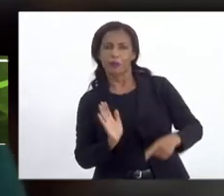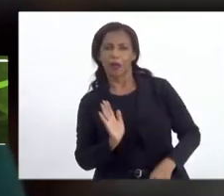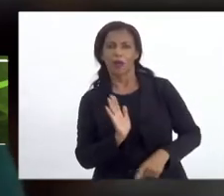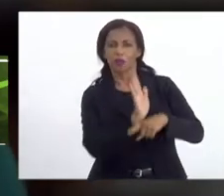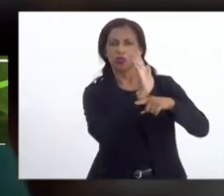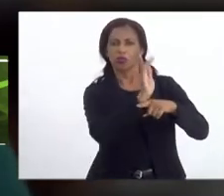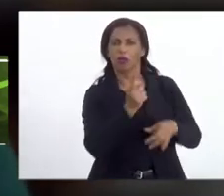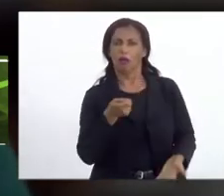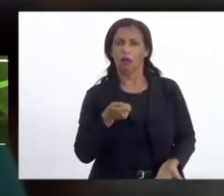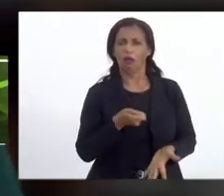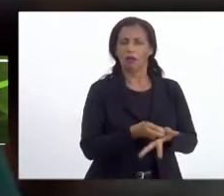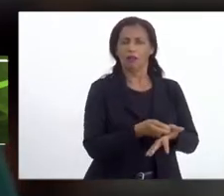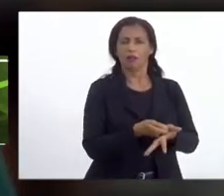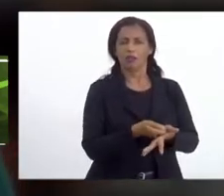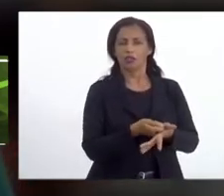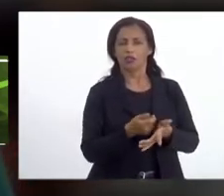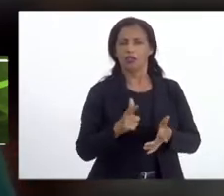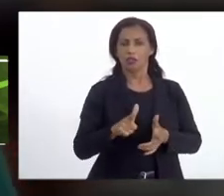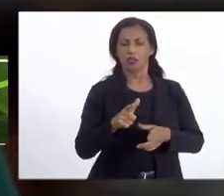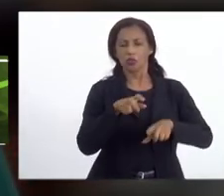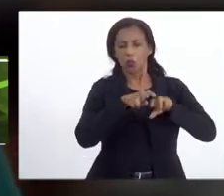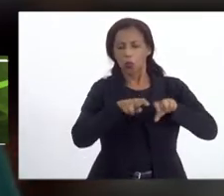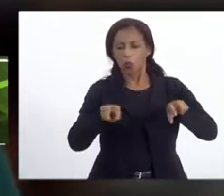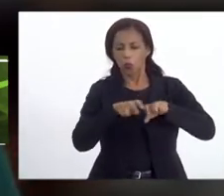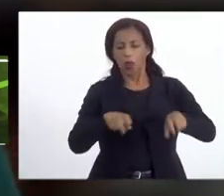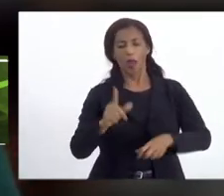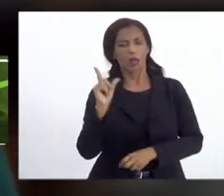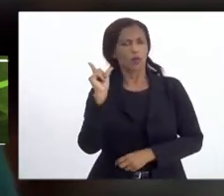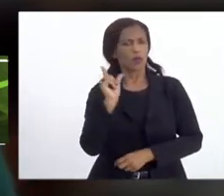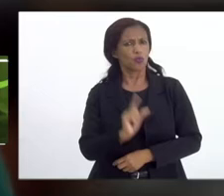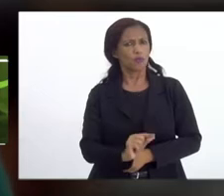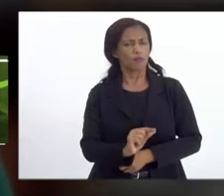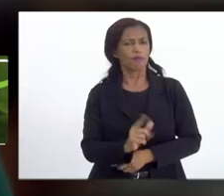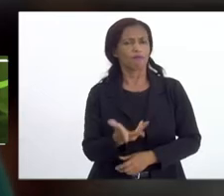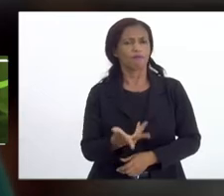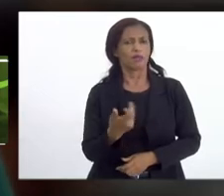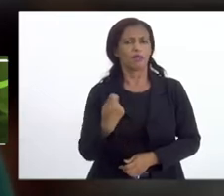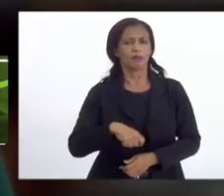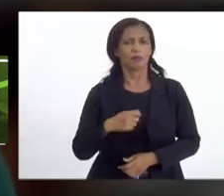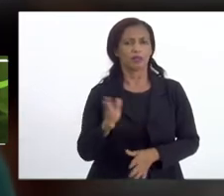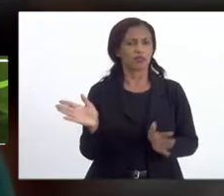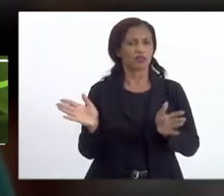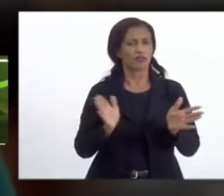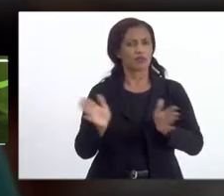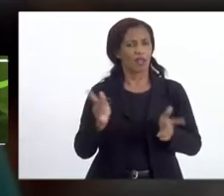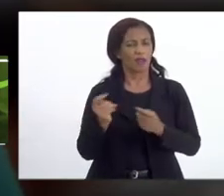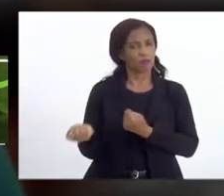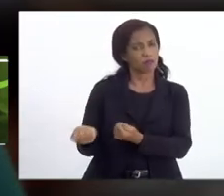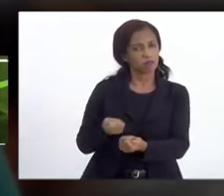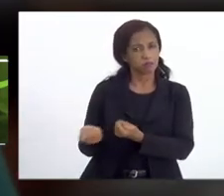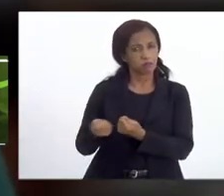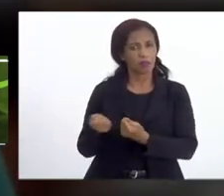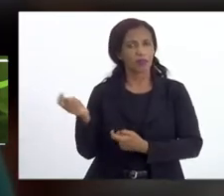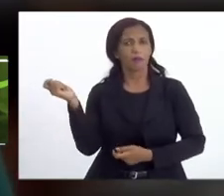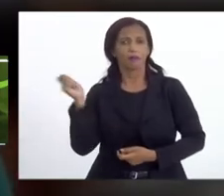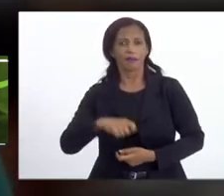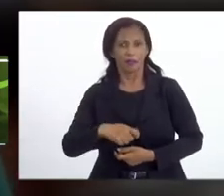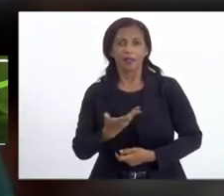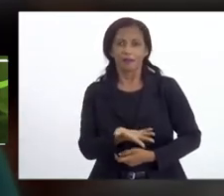financeiro, garantindo compra de assentos, no mínimo que seja viável economicamente, para que eles possam